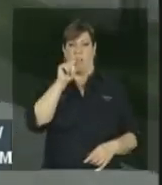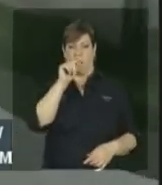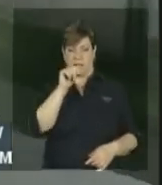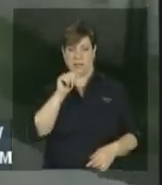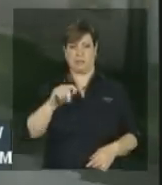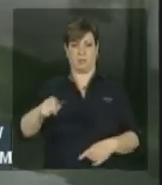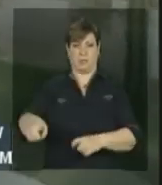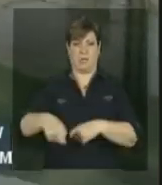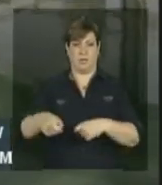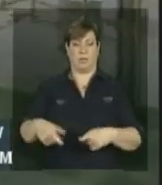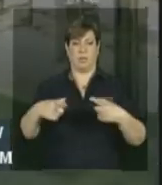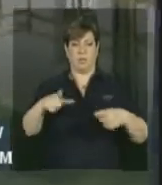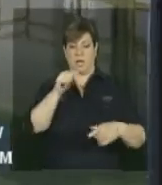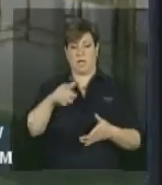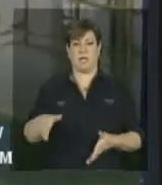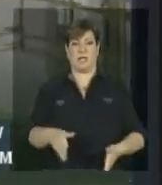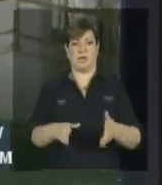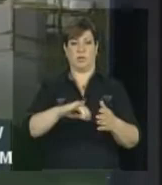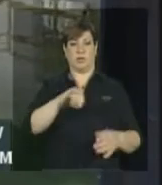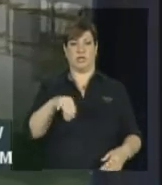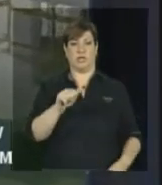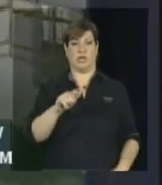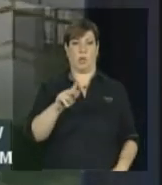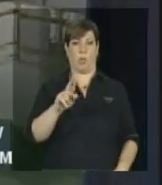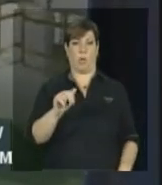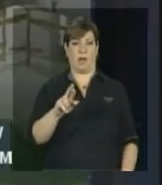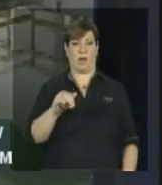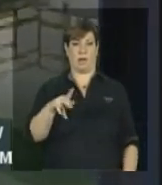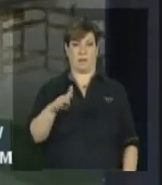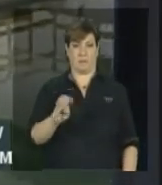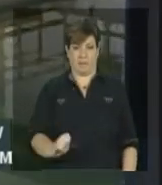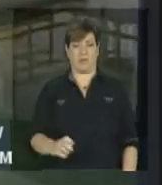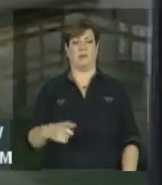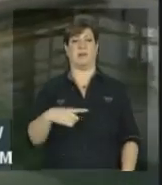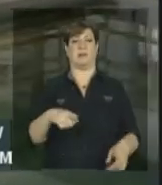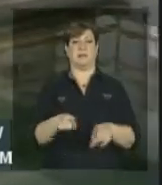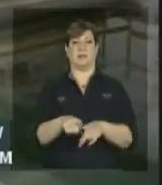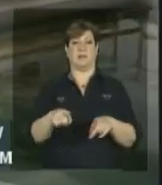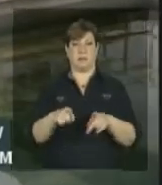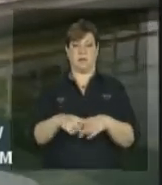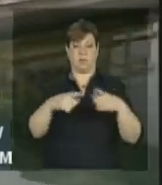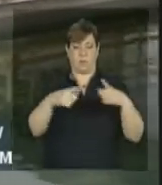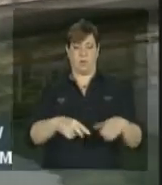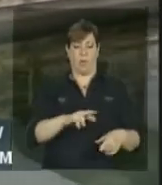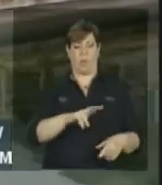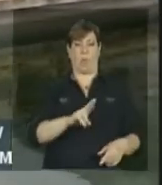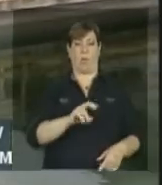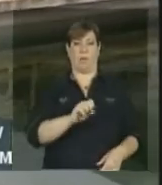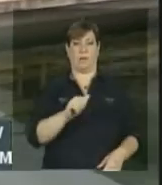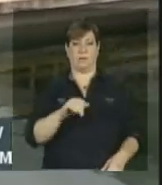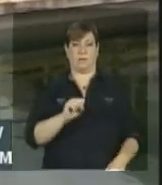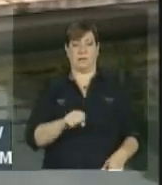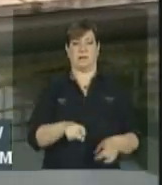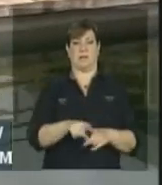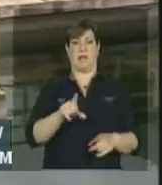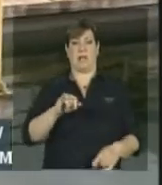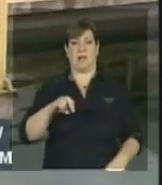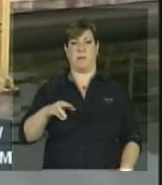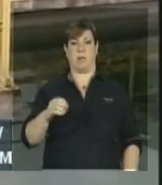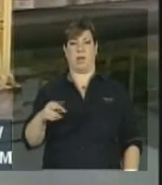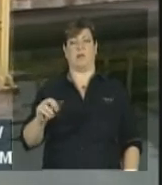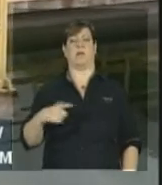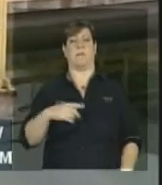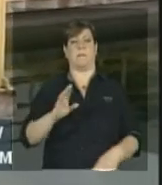do rio Jaguaribe. É o caso do distrito irrigado Tabuleiros de Russas, entre Russas e Limoeiro, com mais de 10